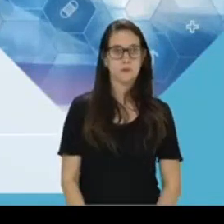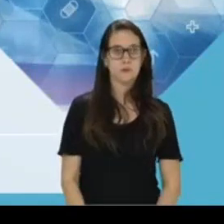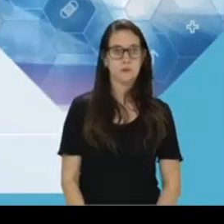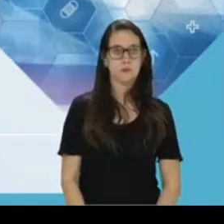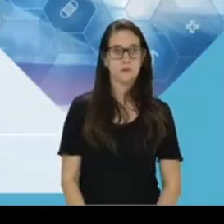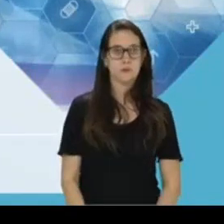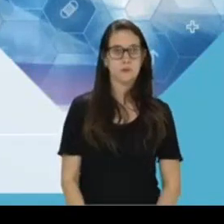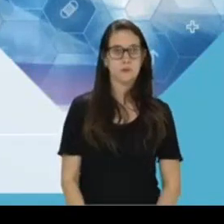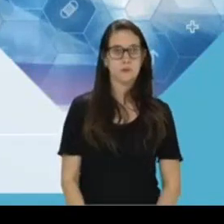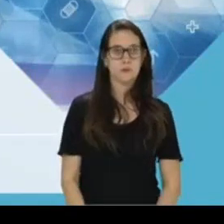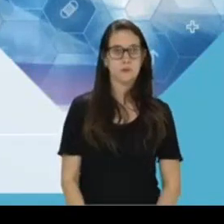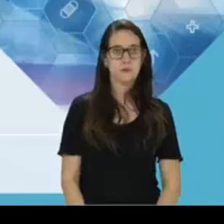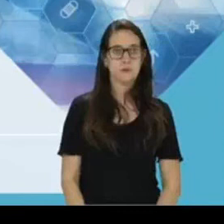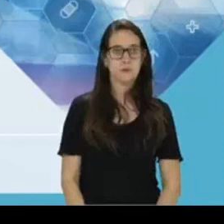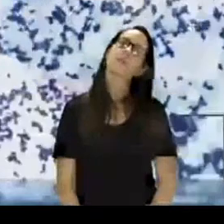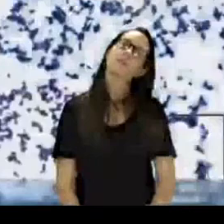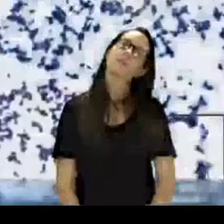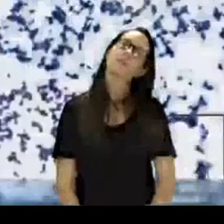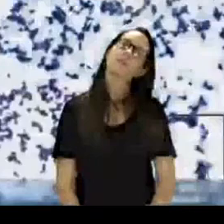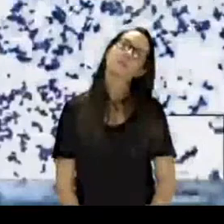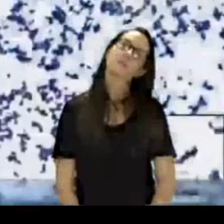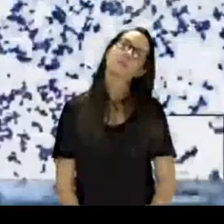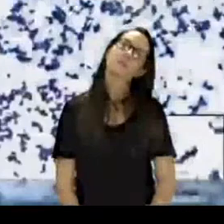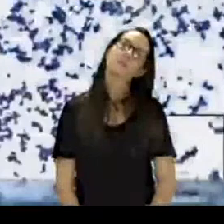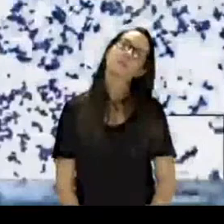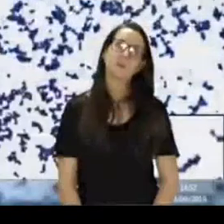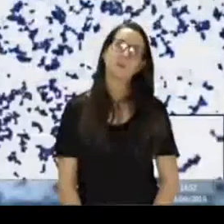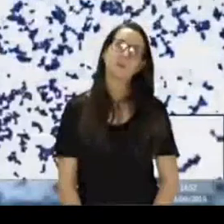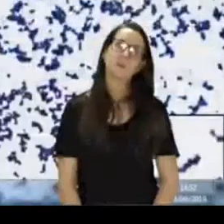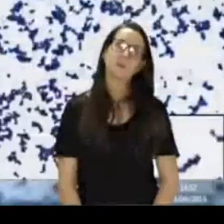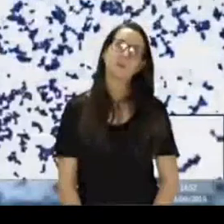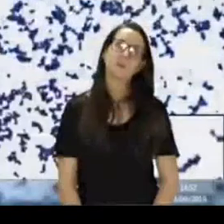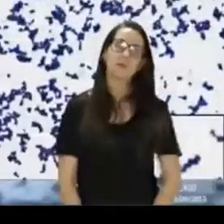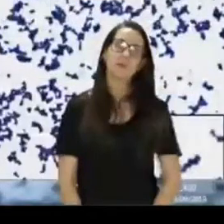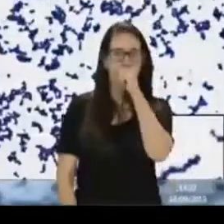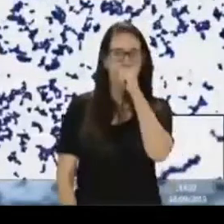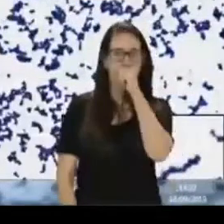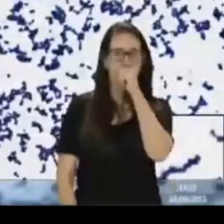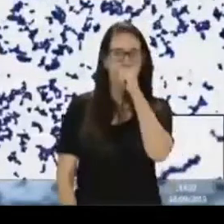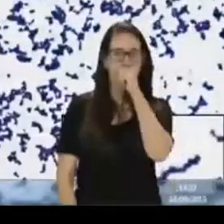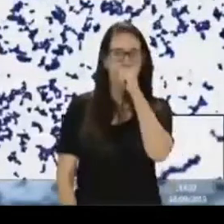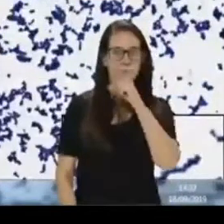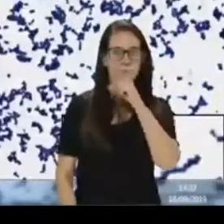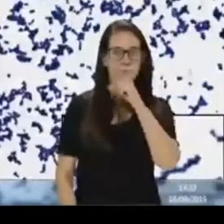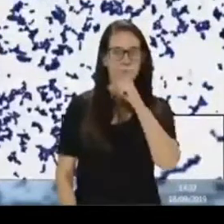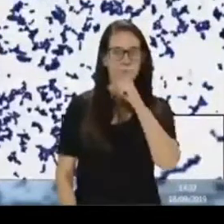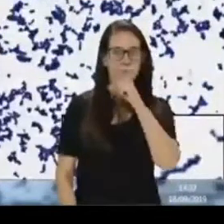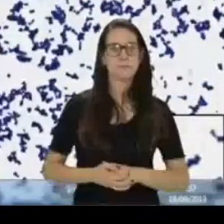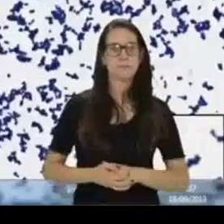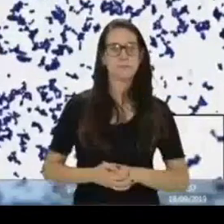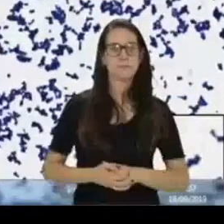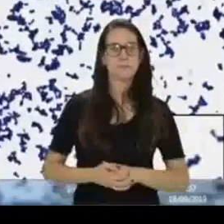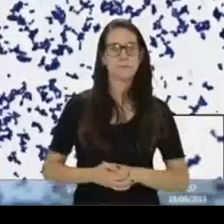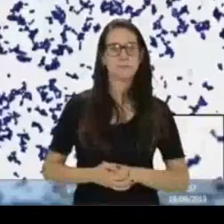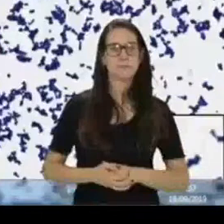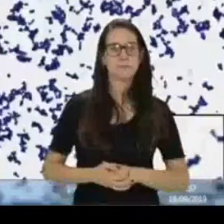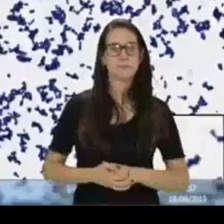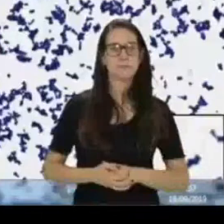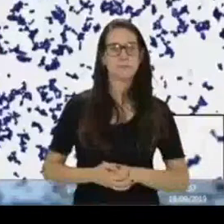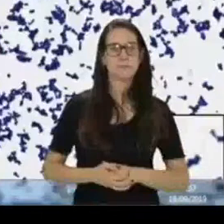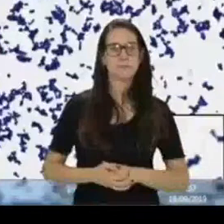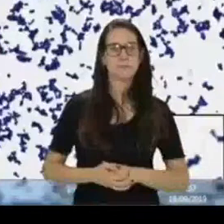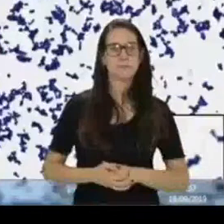observar, então, voltando ao ImageScope, eu vou abrir a lâmina, então, da bochecha. Então,